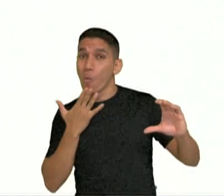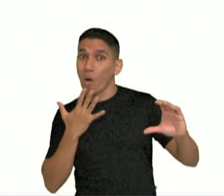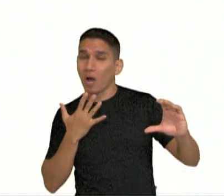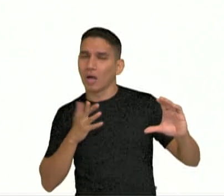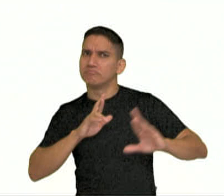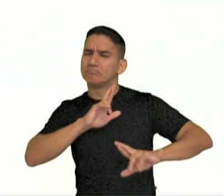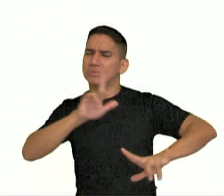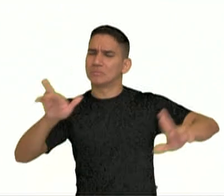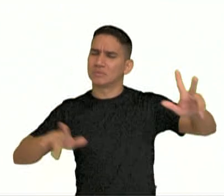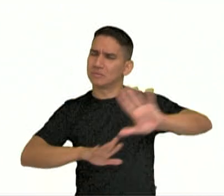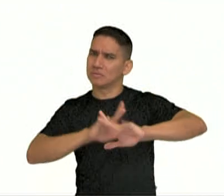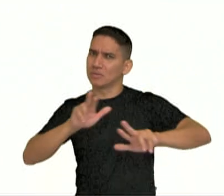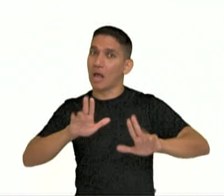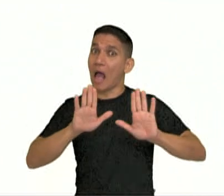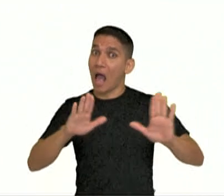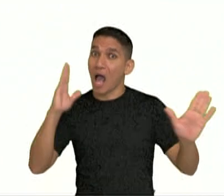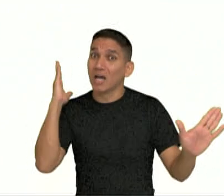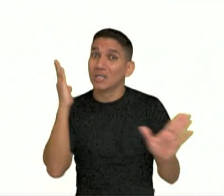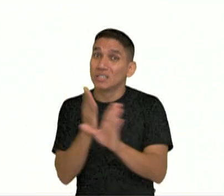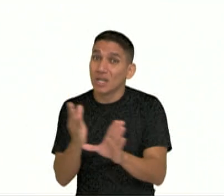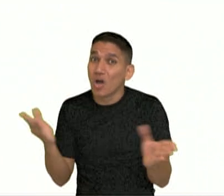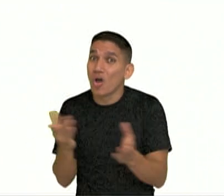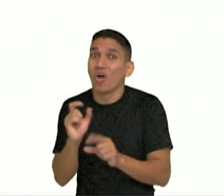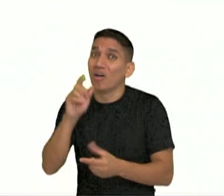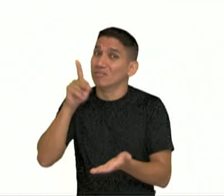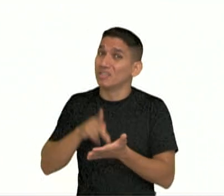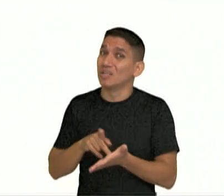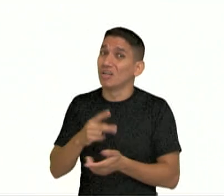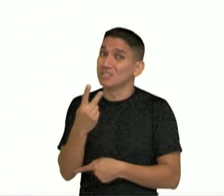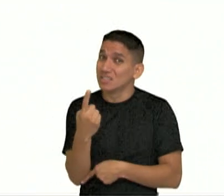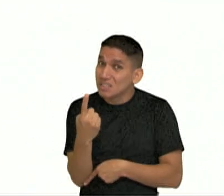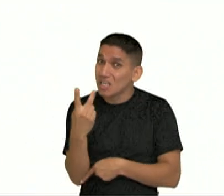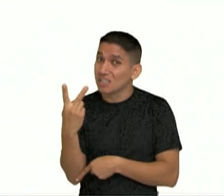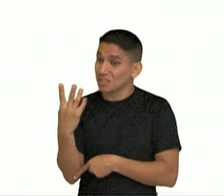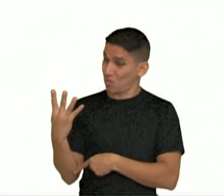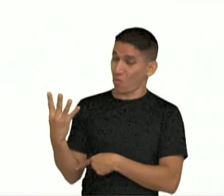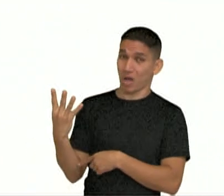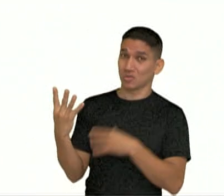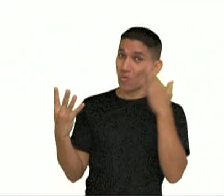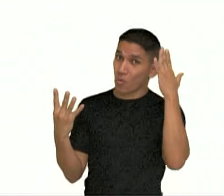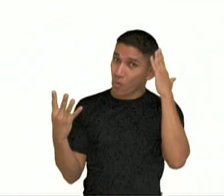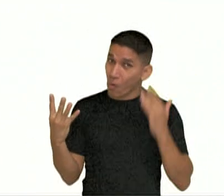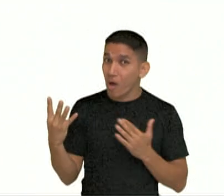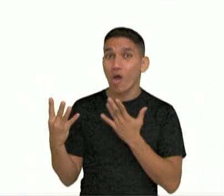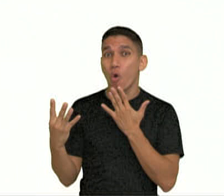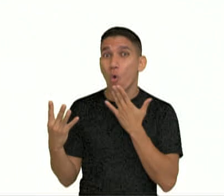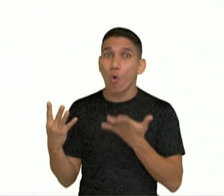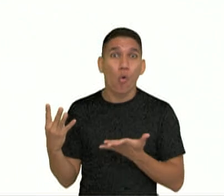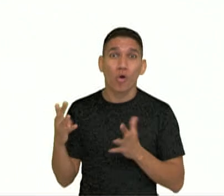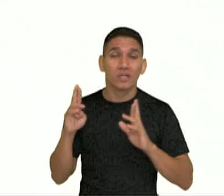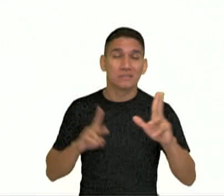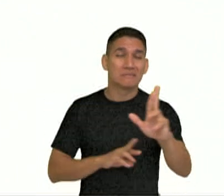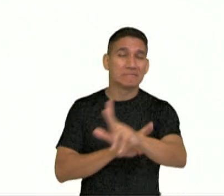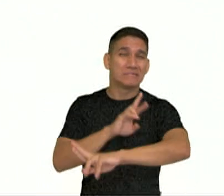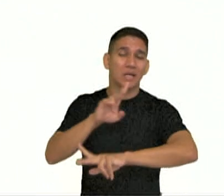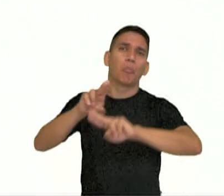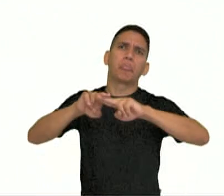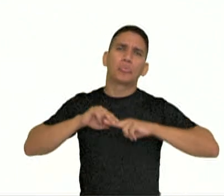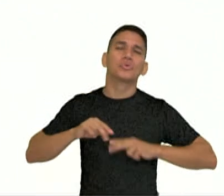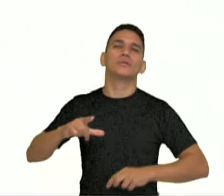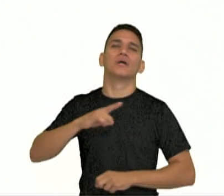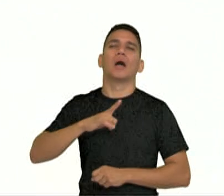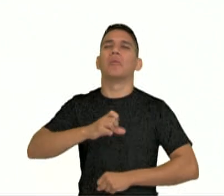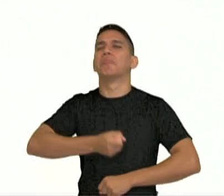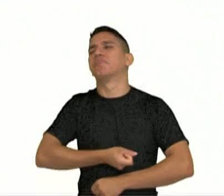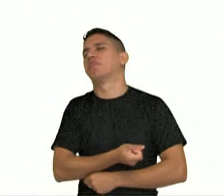interação diferente, né? E agora foi descoberto que, na verdade, possivelmente são 124. Então, é muito gene, por isso que a gente tem tanta diversidade de cabelo,